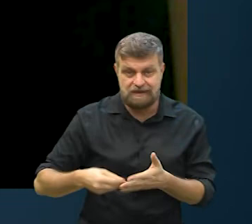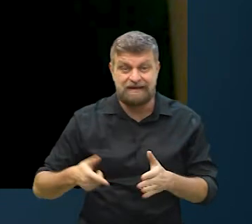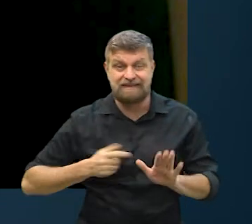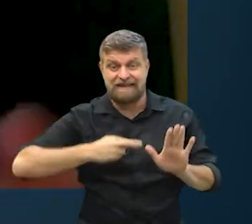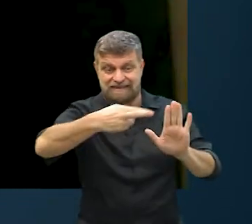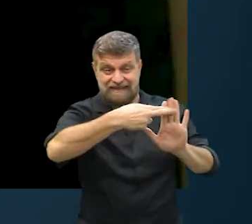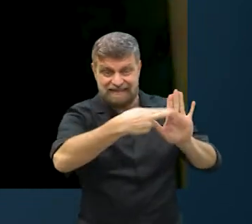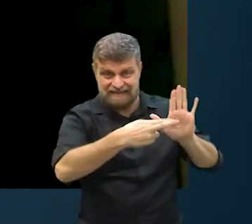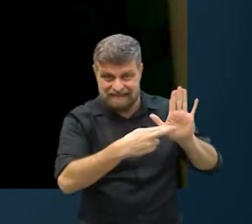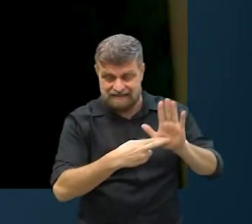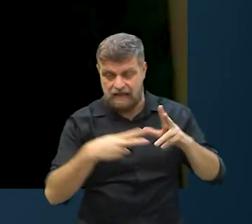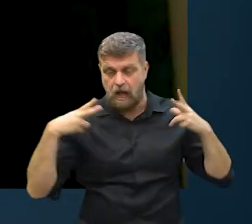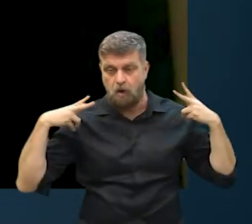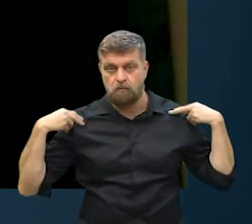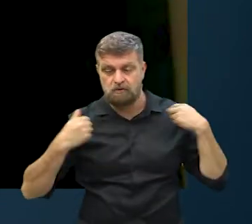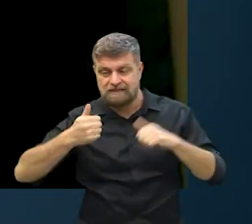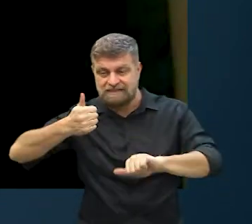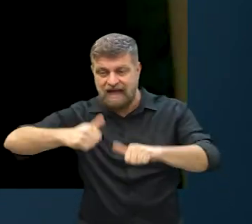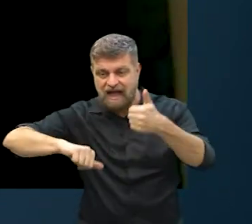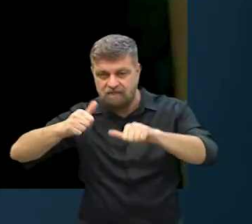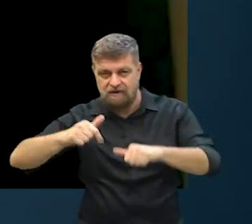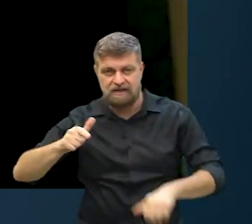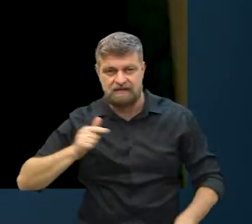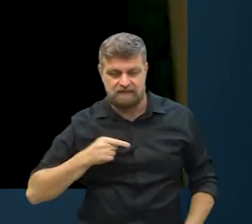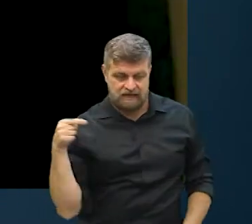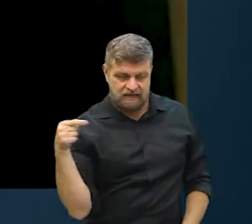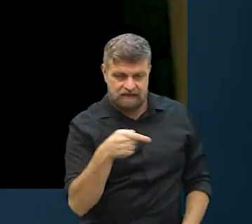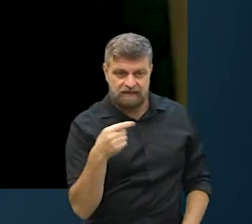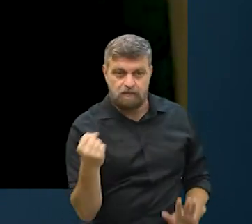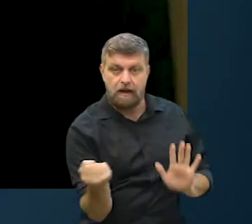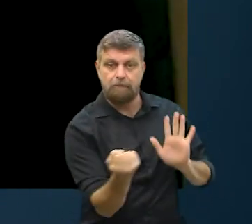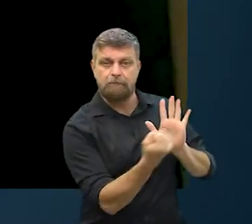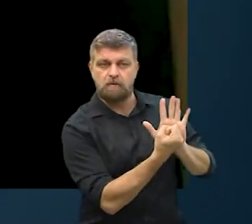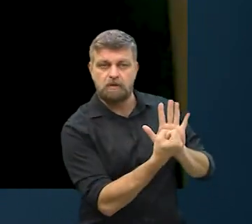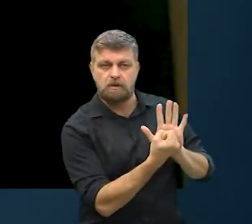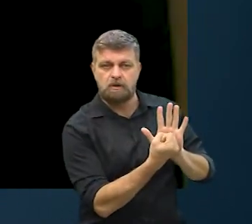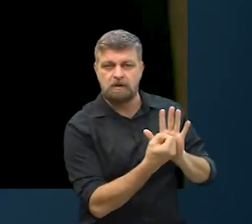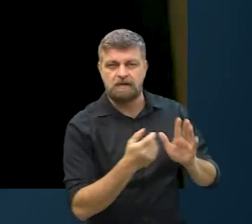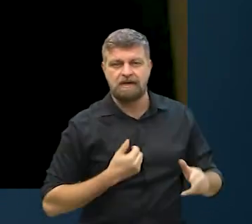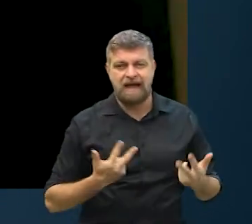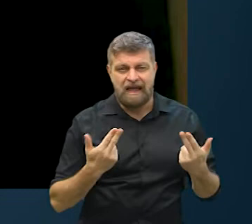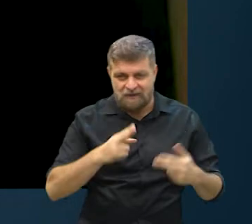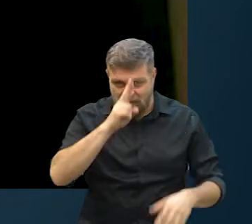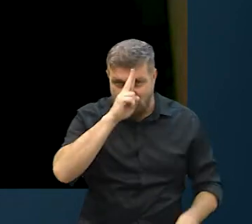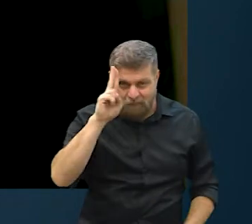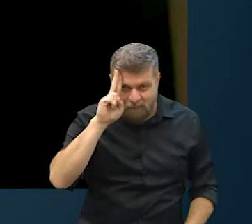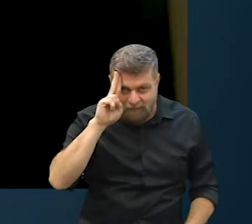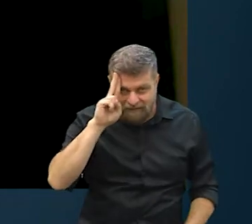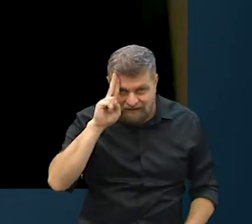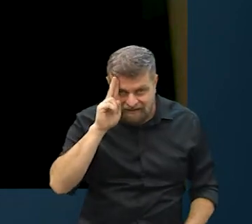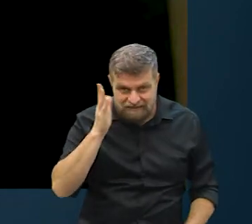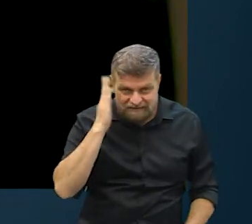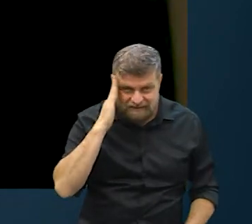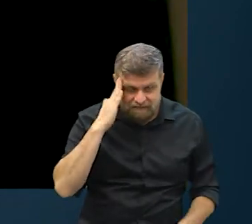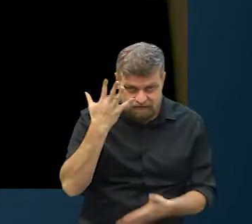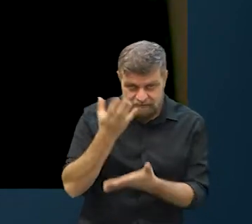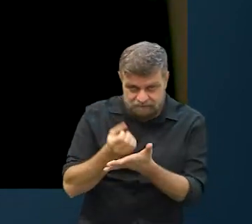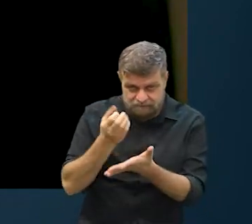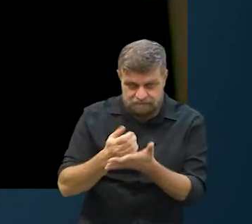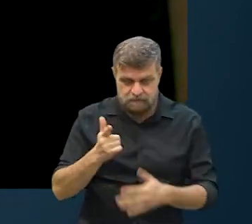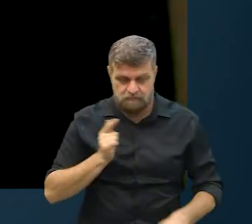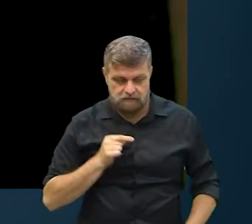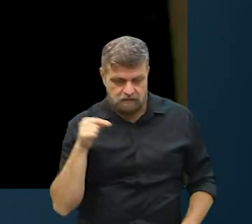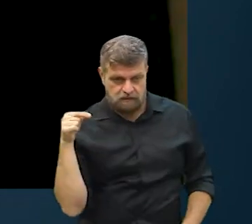critérios. Então, ele avalia e isso gera um score para o chapa, quase tipo Uber, sabe? Sim, sim.